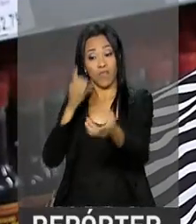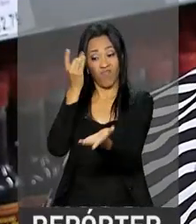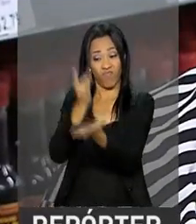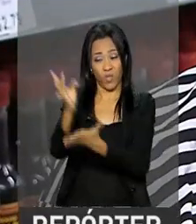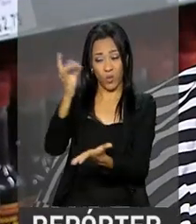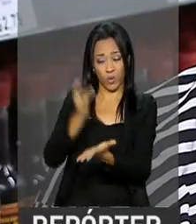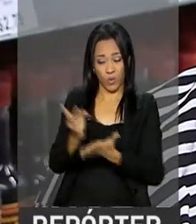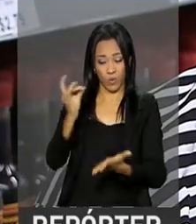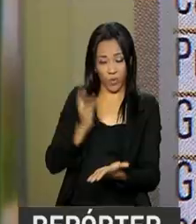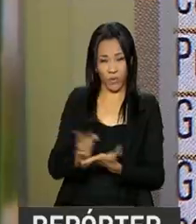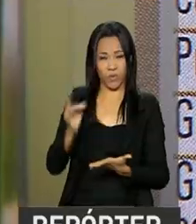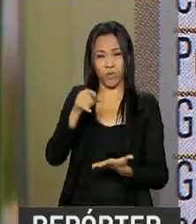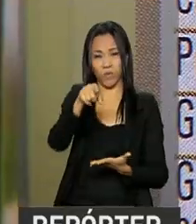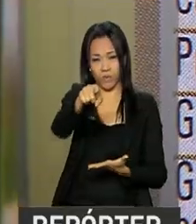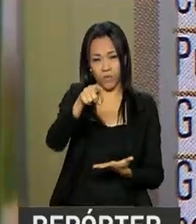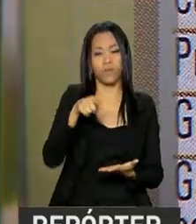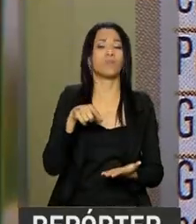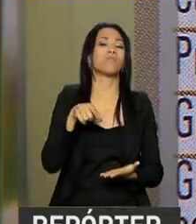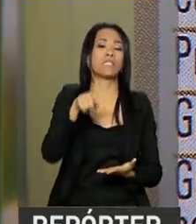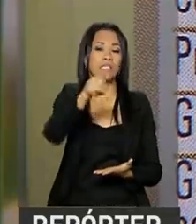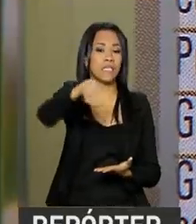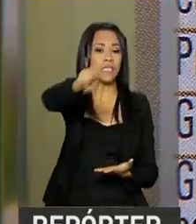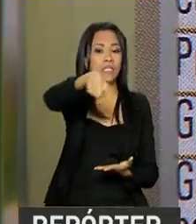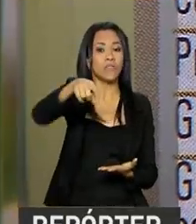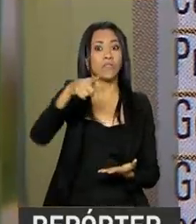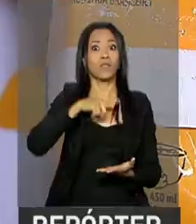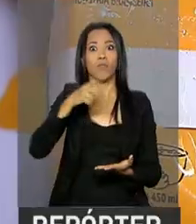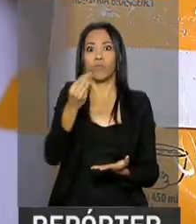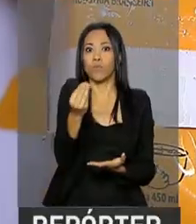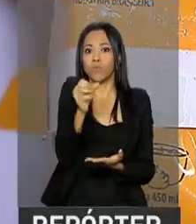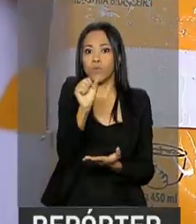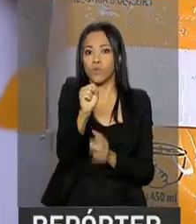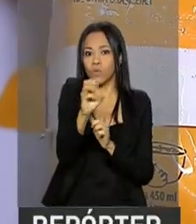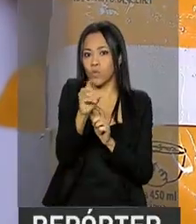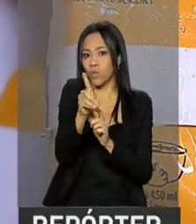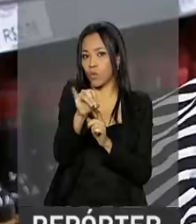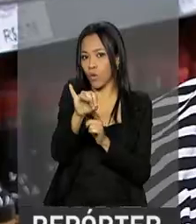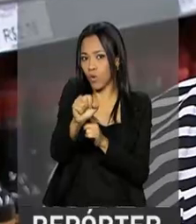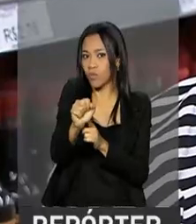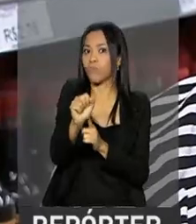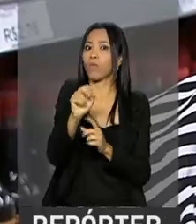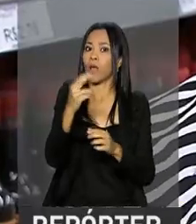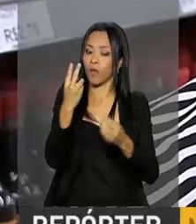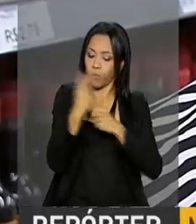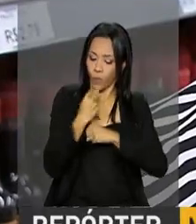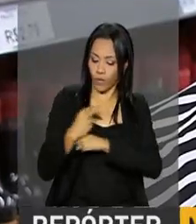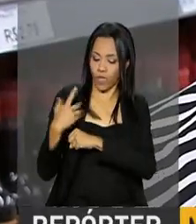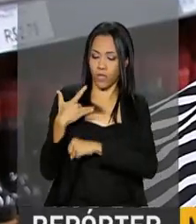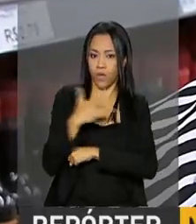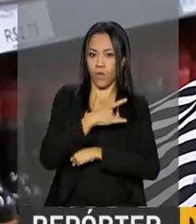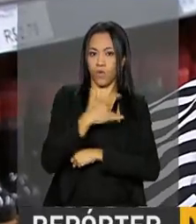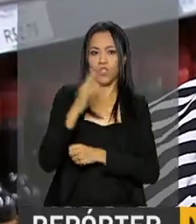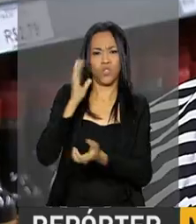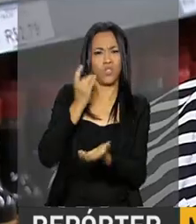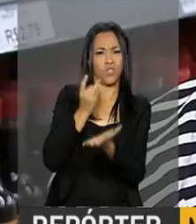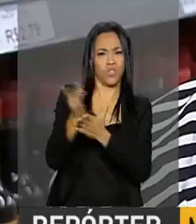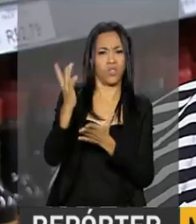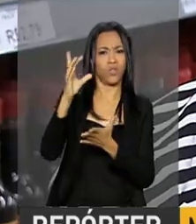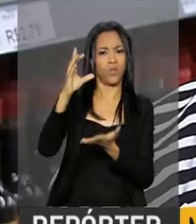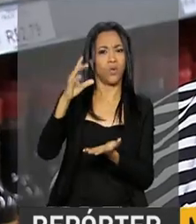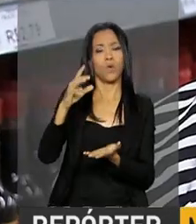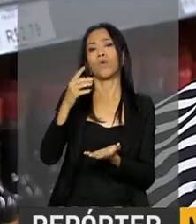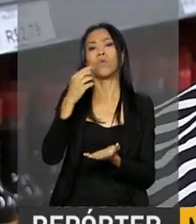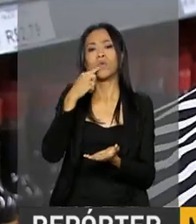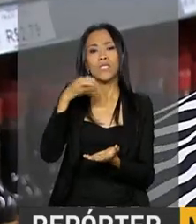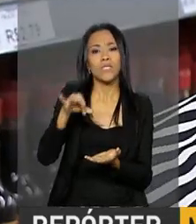Penha. Ela diminuiu o consumo de produtos ricos em sódio para cuidar da saúde. Eu diminuío o sal em todos porque eu sou